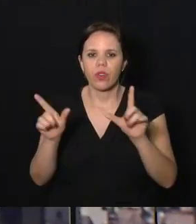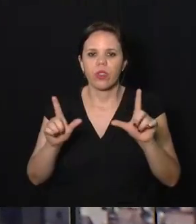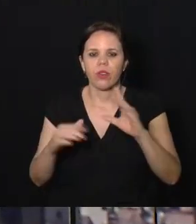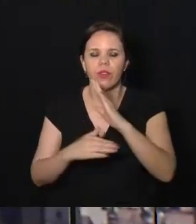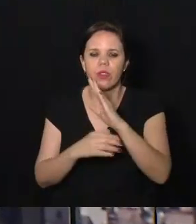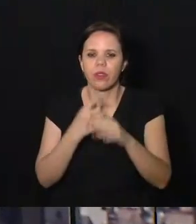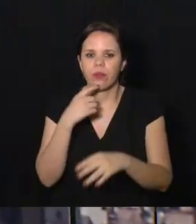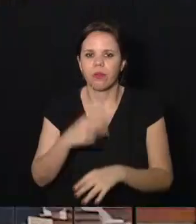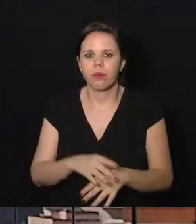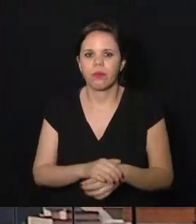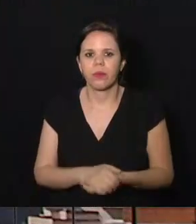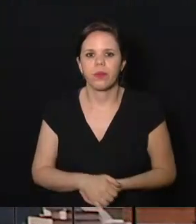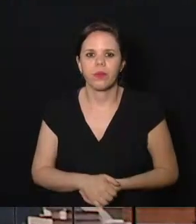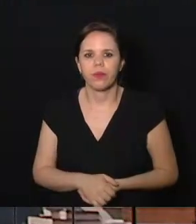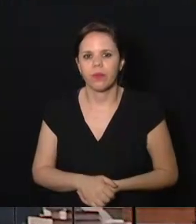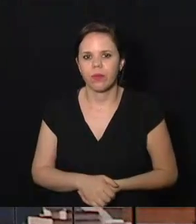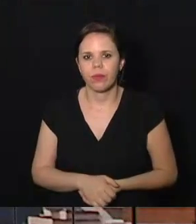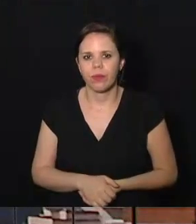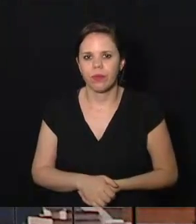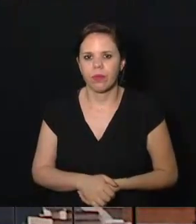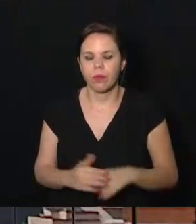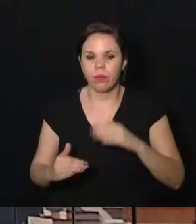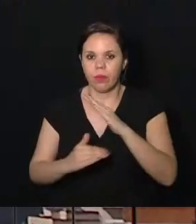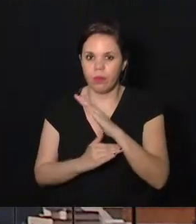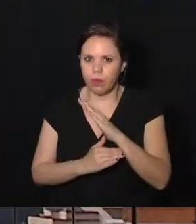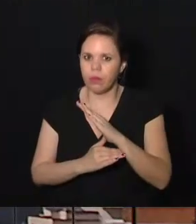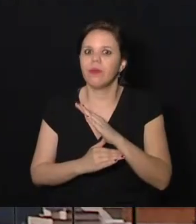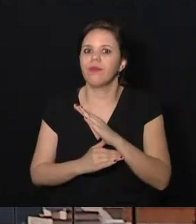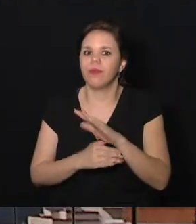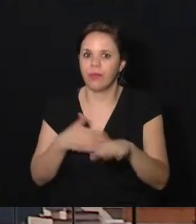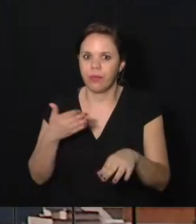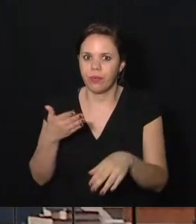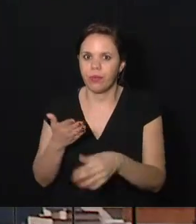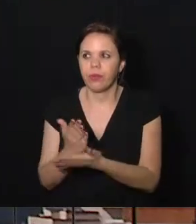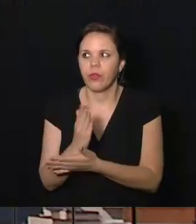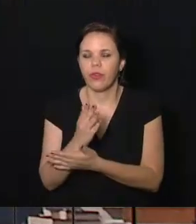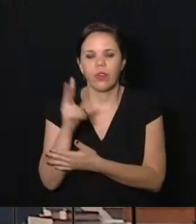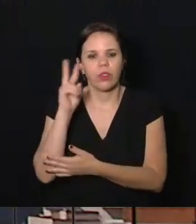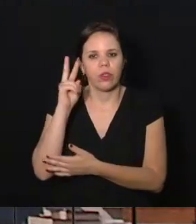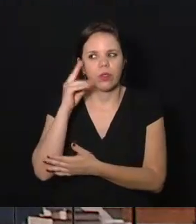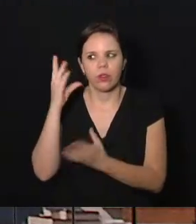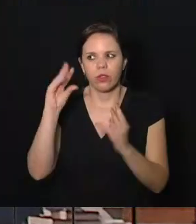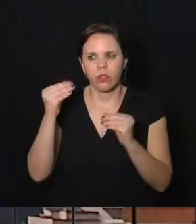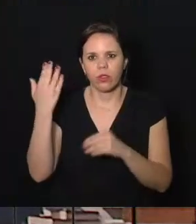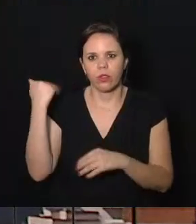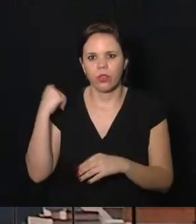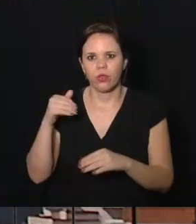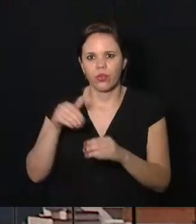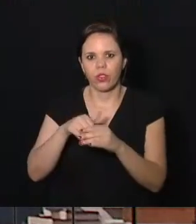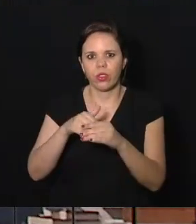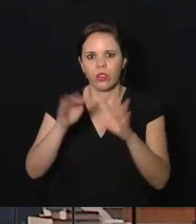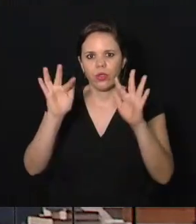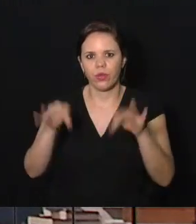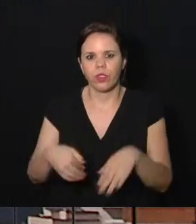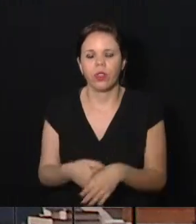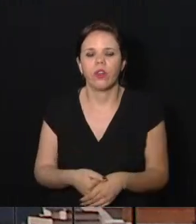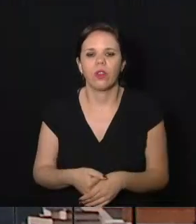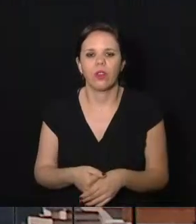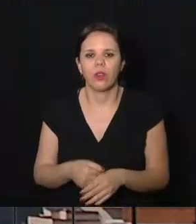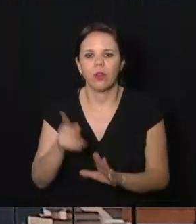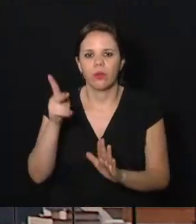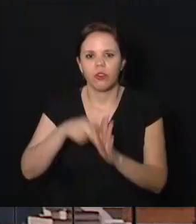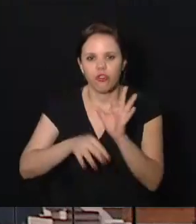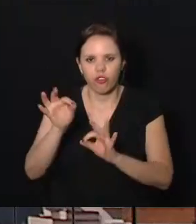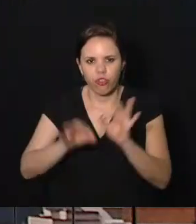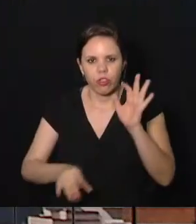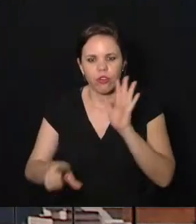Câmara Campinas. A Câmara aprovou na noite desta segunda-feira, em votação final, o projeto de lei de autoria